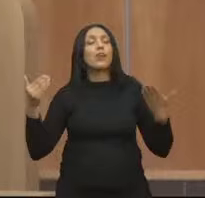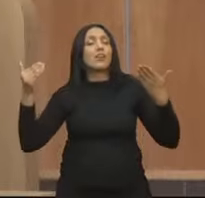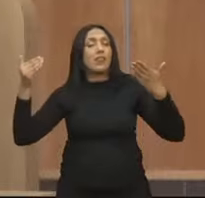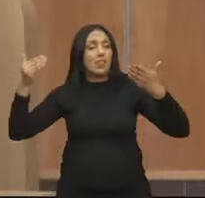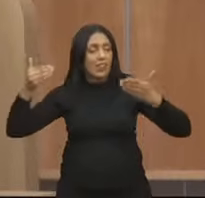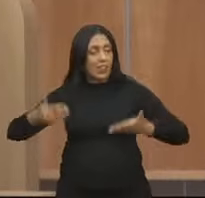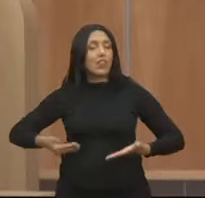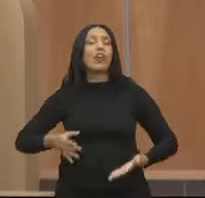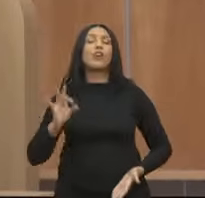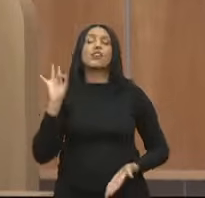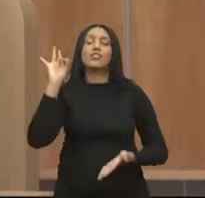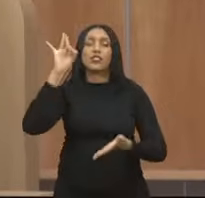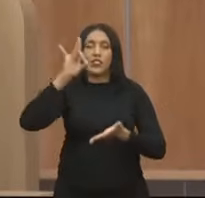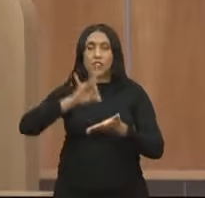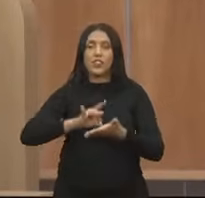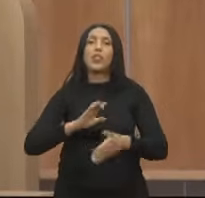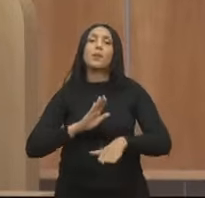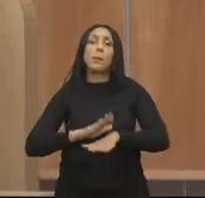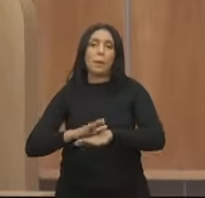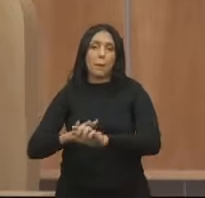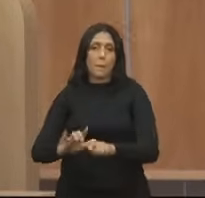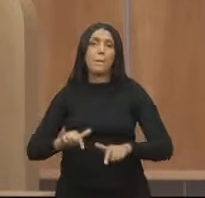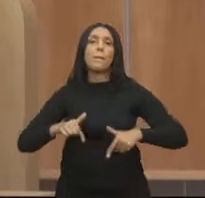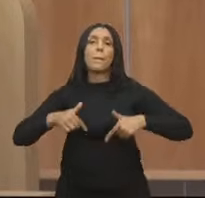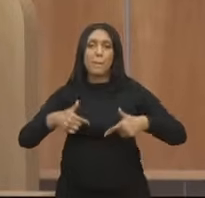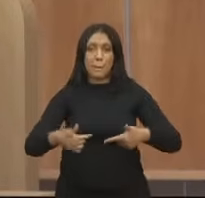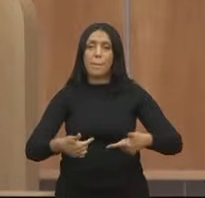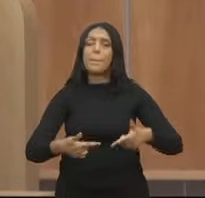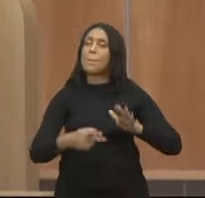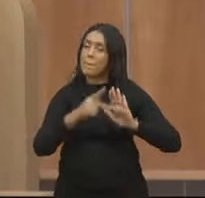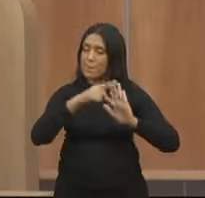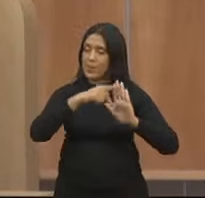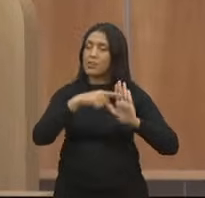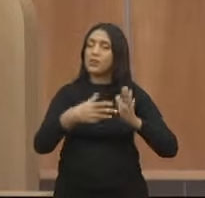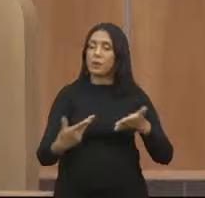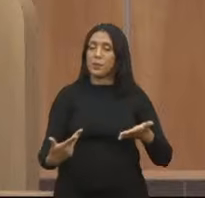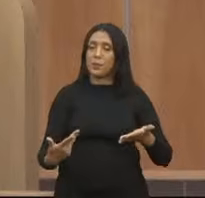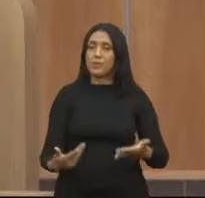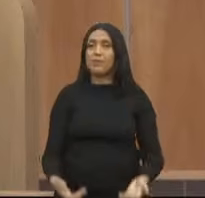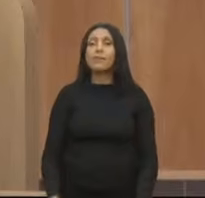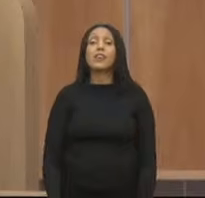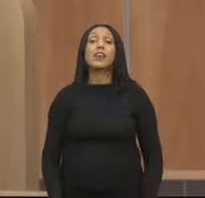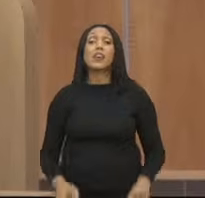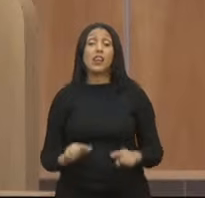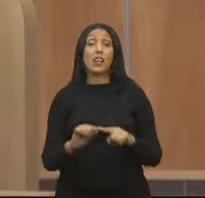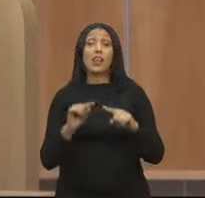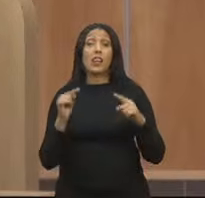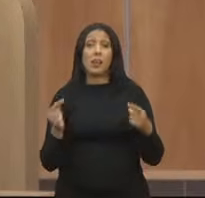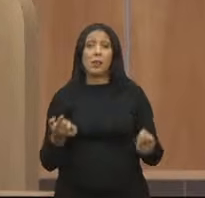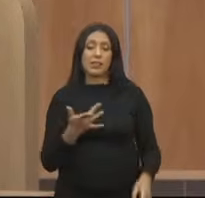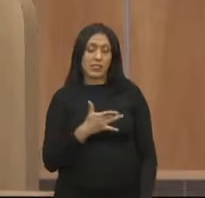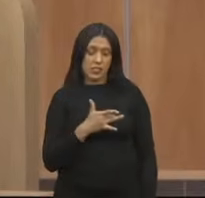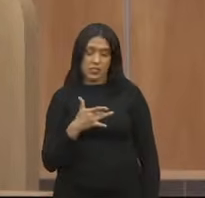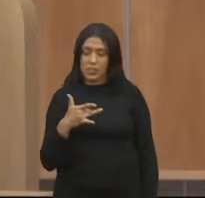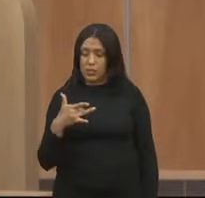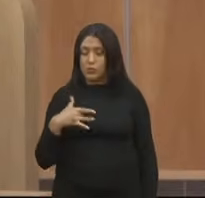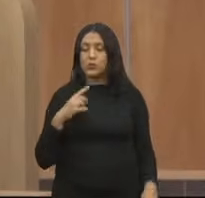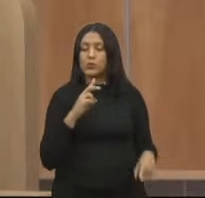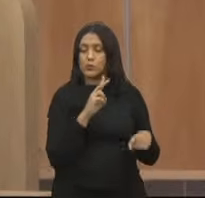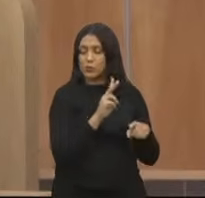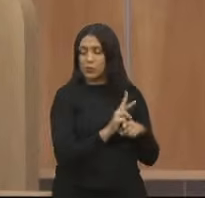palavra. Mas não para só na questão da área da saúde com o hospital municipal. Eu